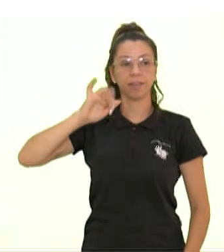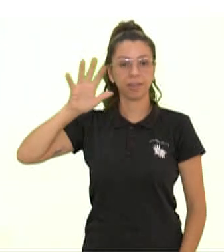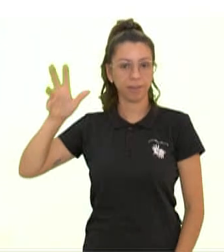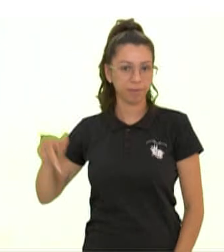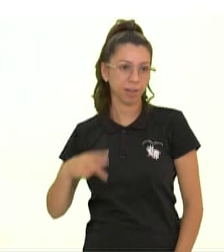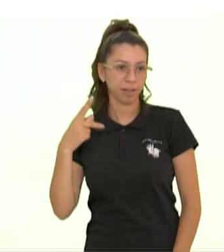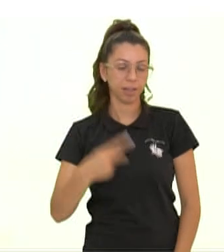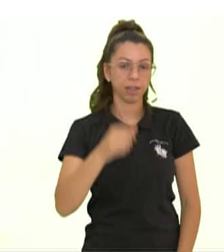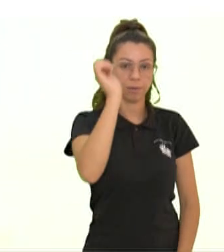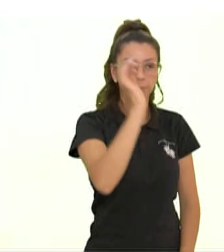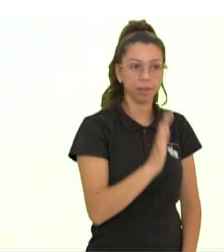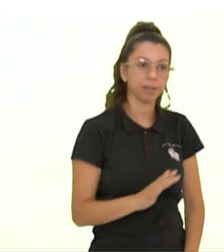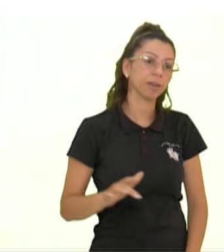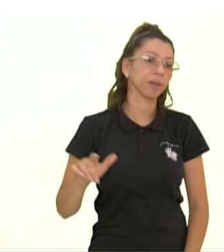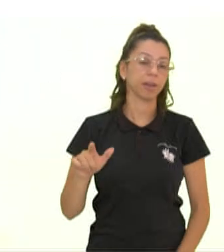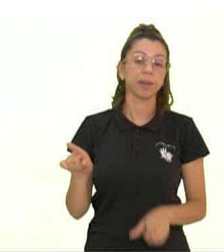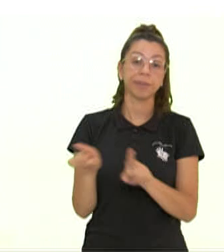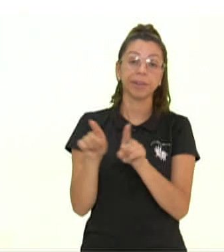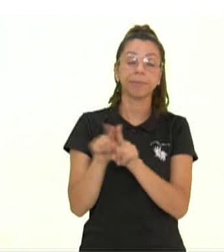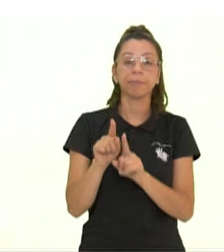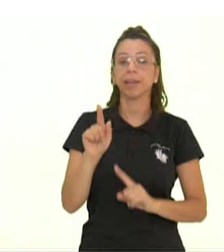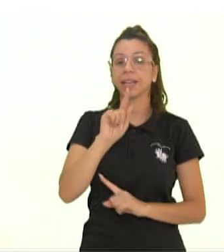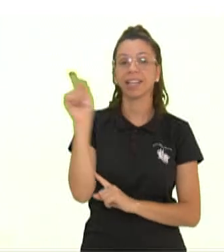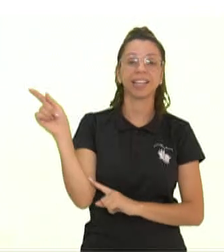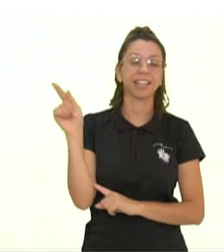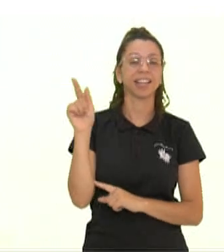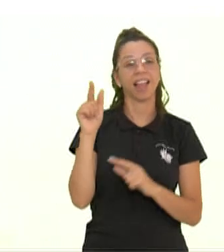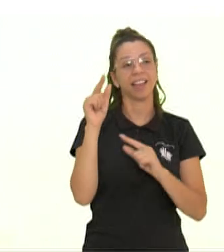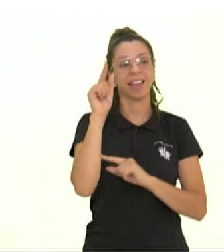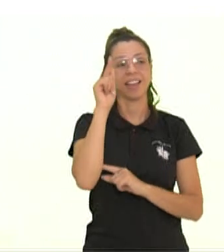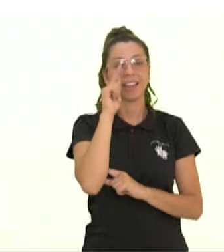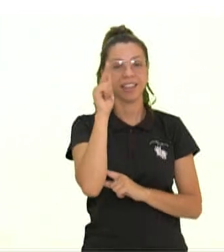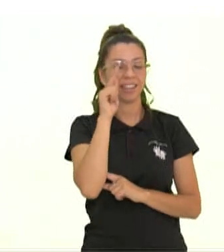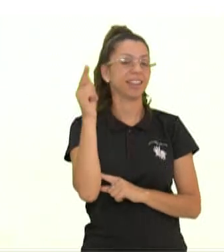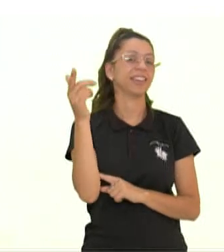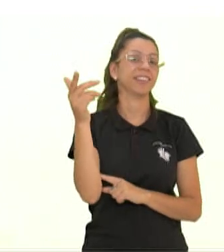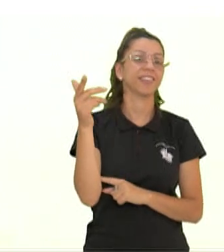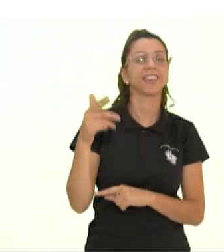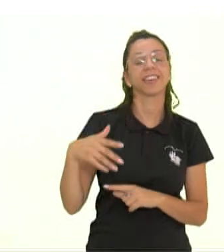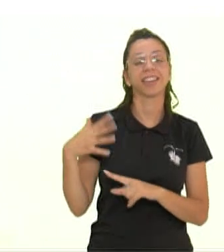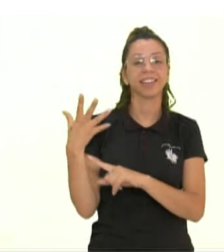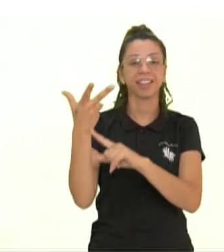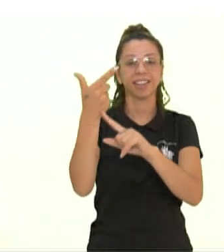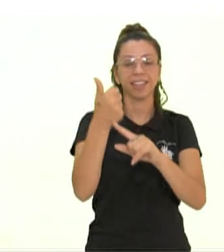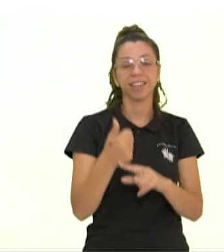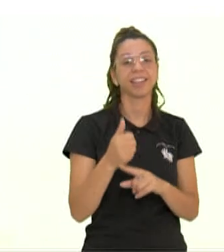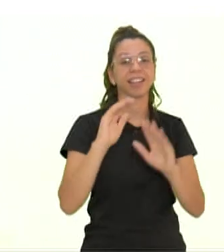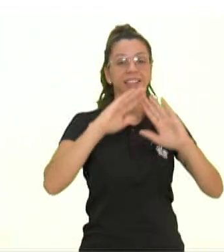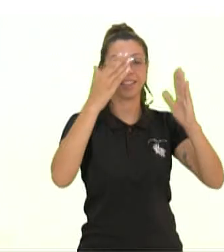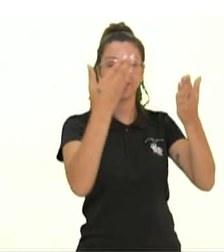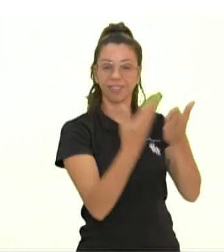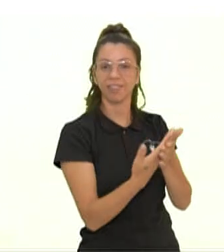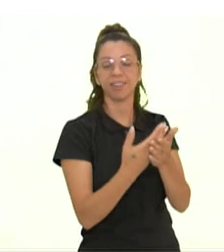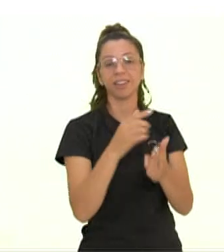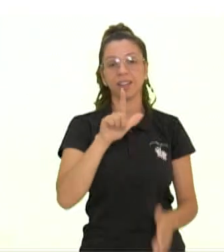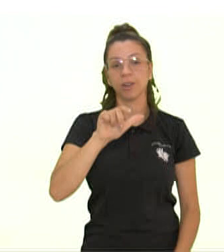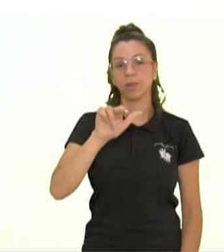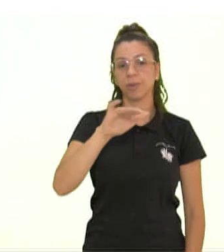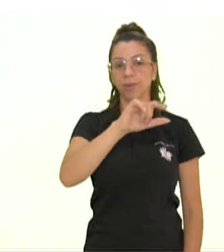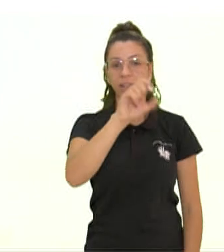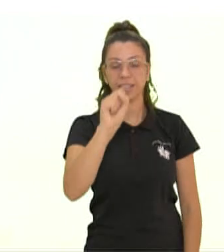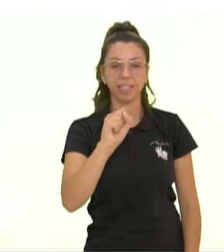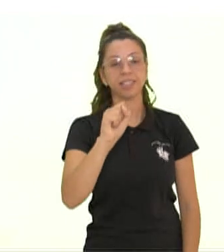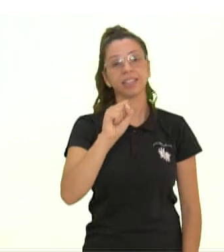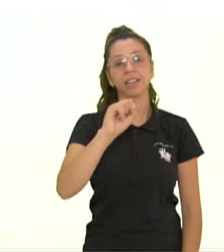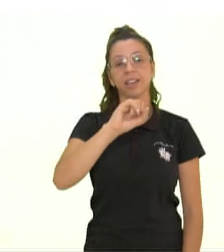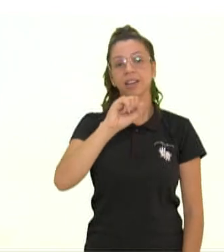Brasil. E o grande artista grego aqui do grafite, né, com a sua linda obra que ele fez no Colégio Luiza Ross, representando a força e a